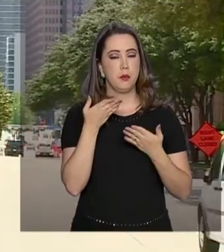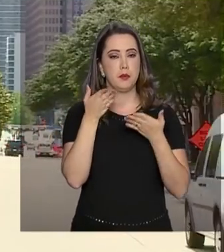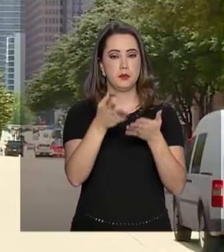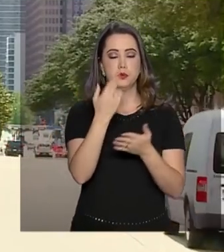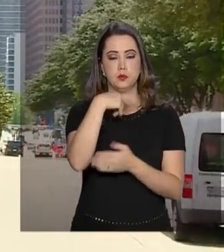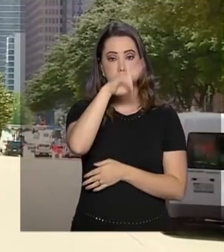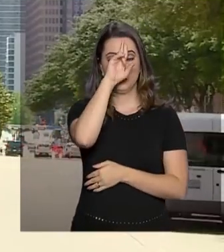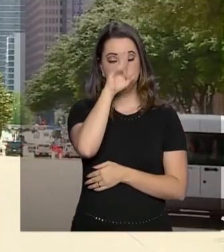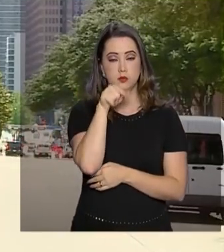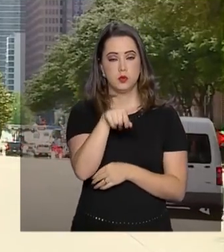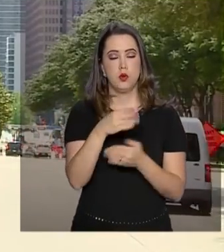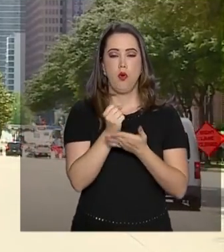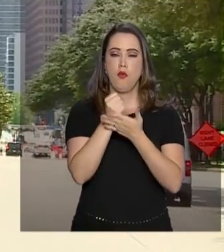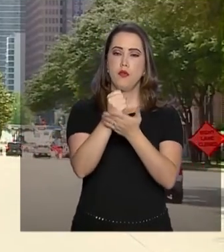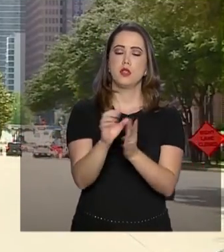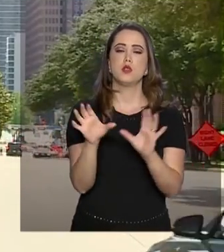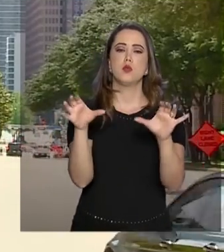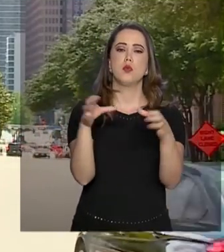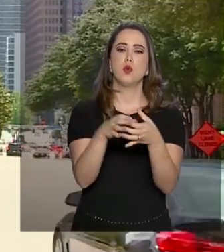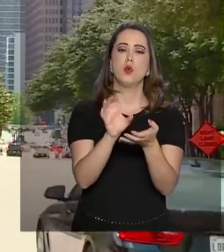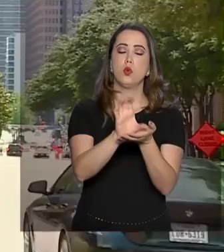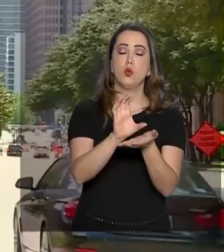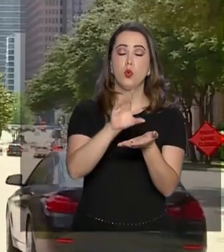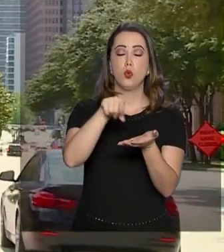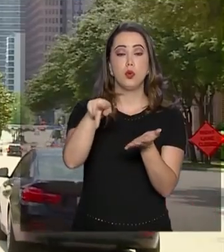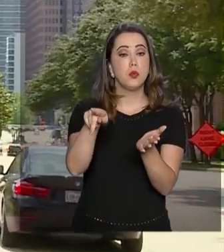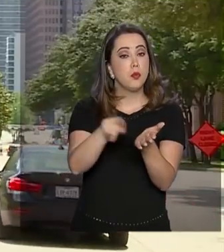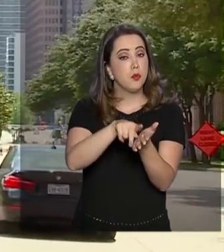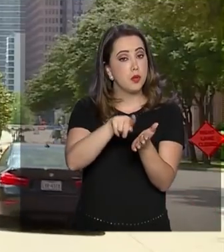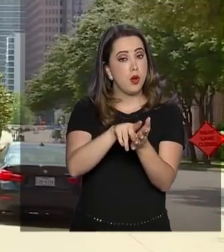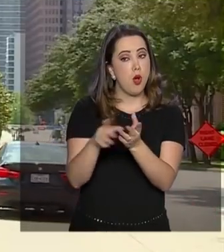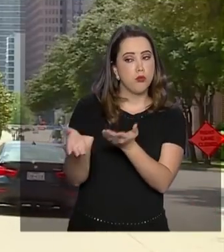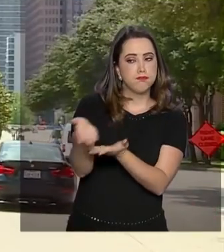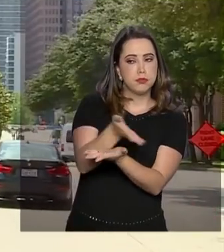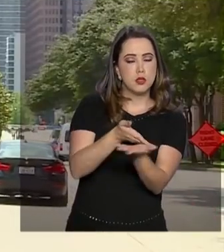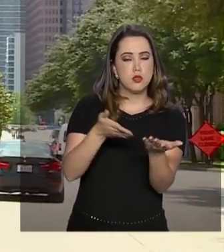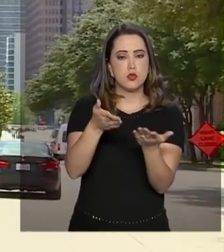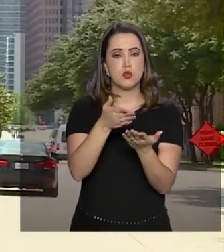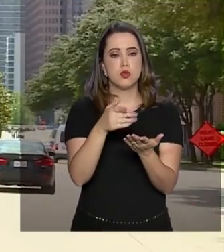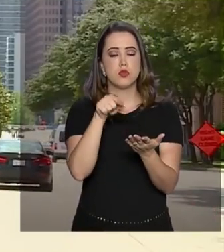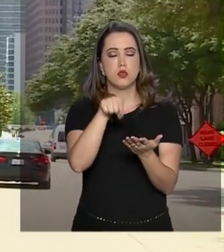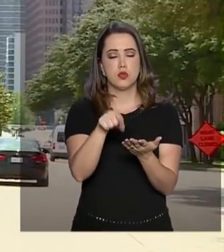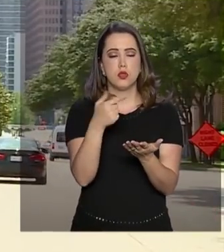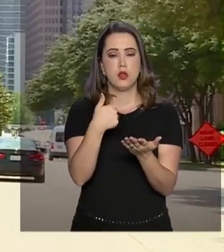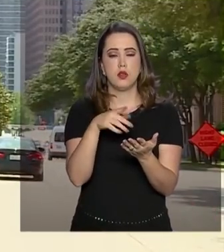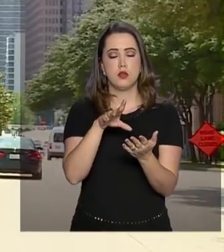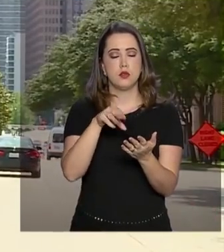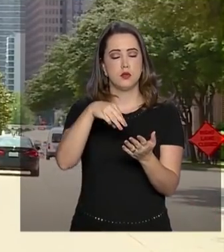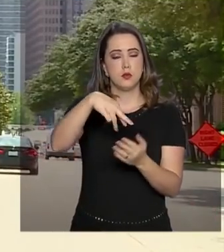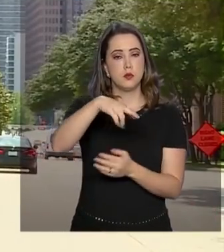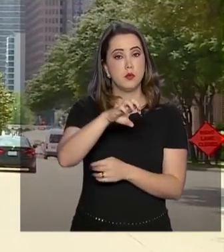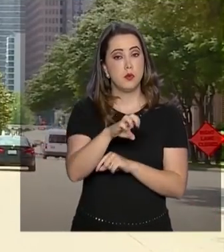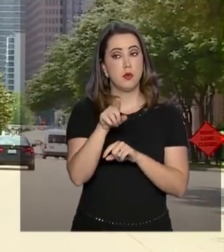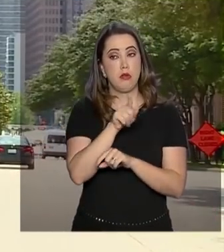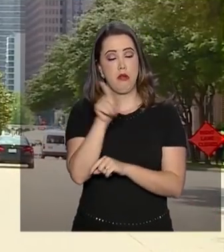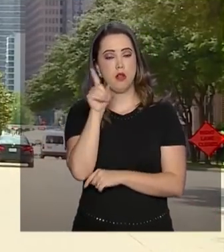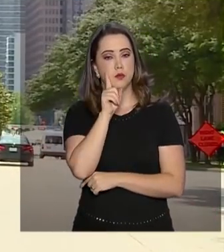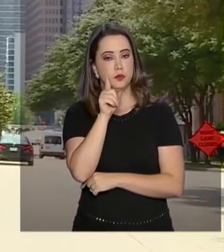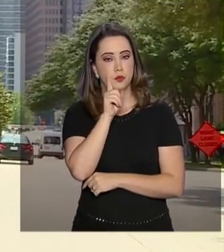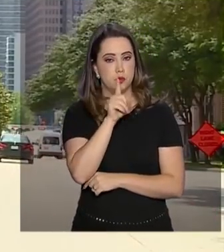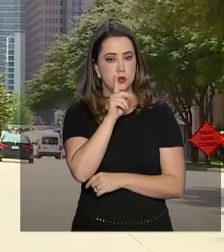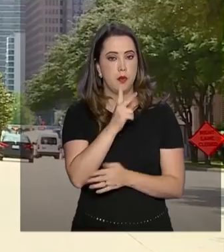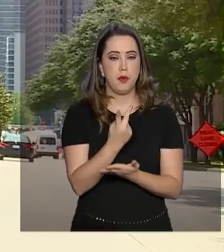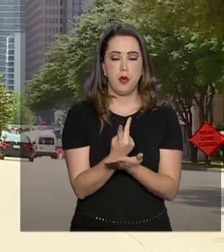oferecido pelo conselho de relações exteriores de dallas-fort curva e na cerimônia de entrega do prêmio personalidade